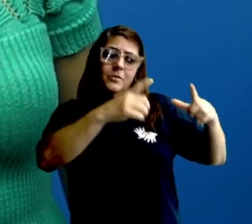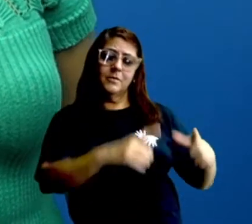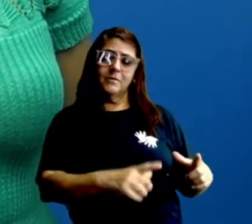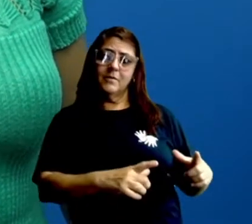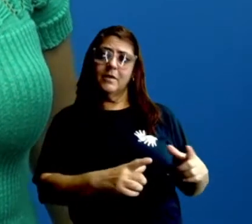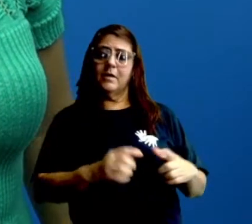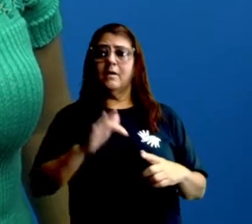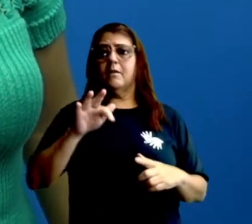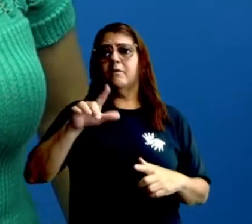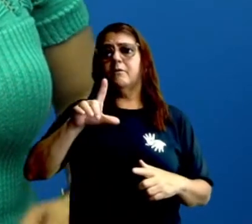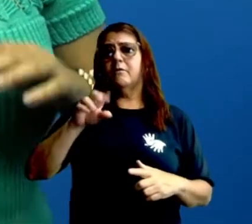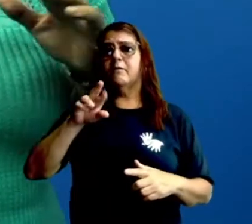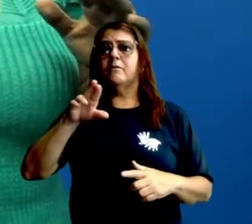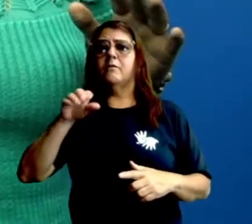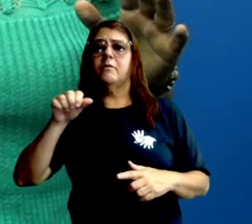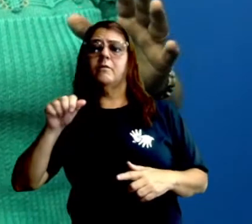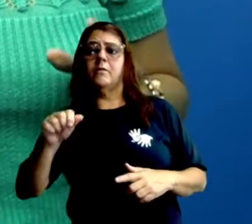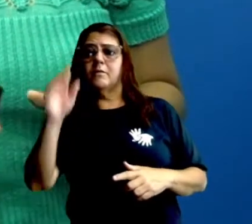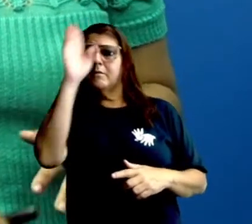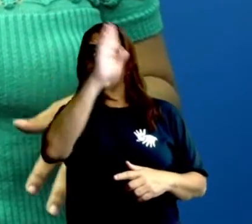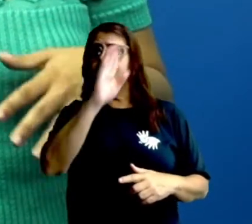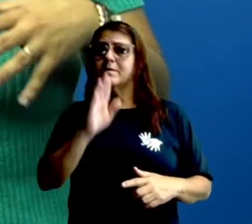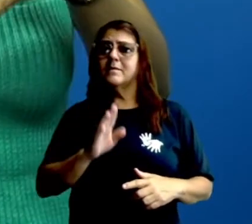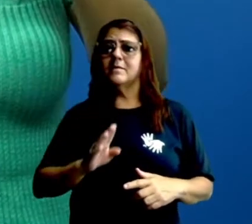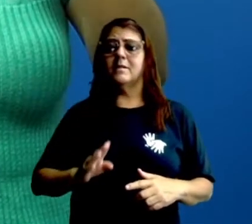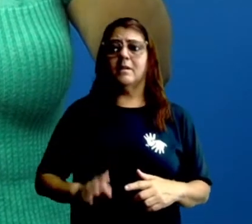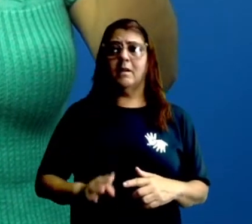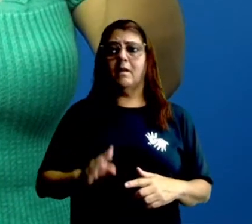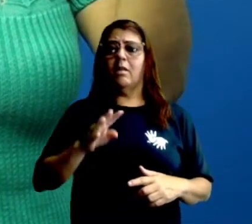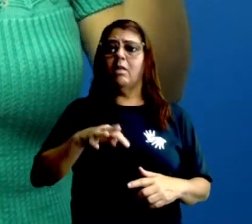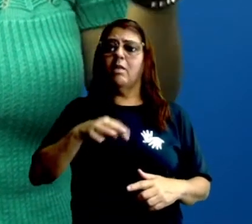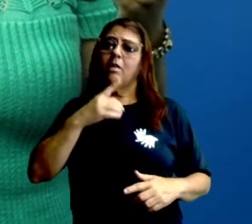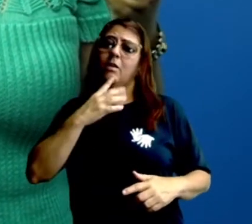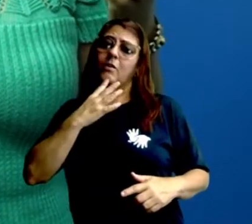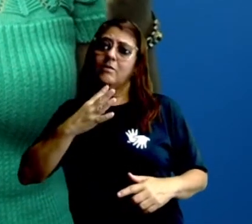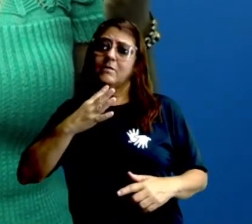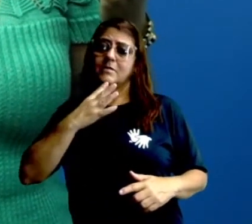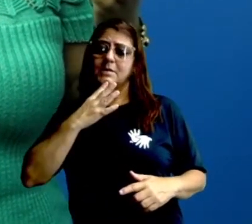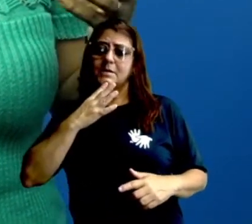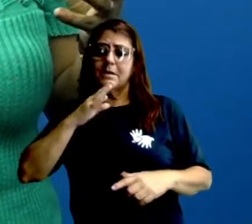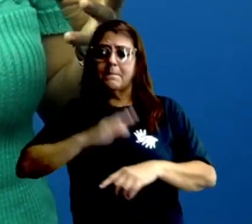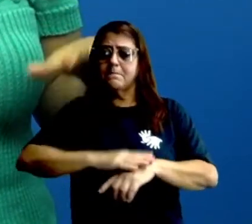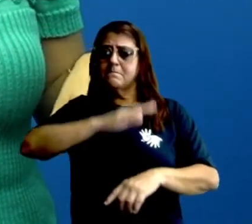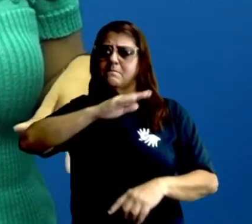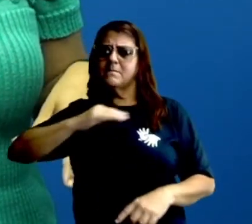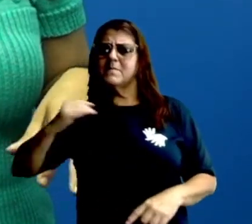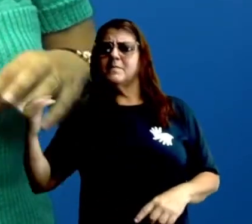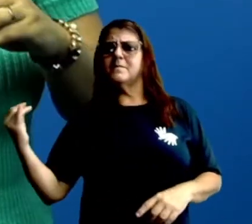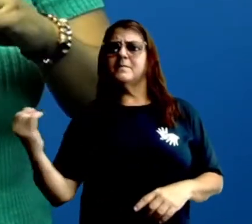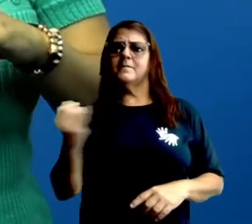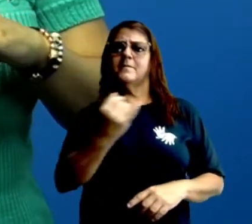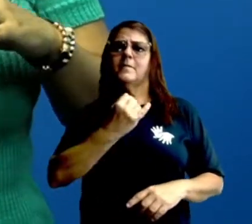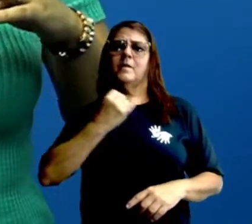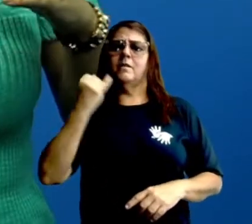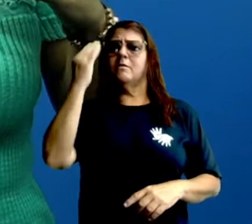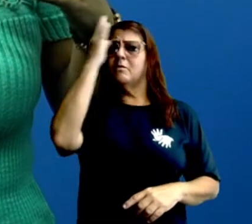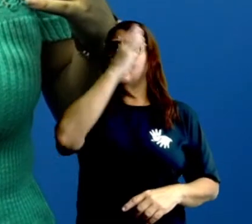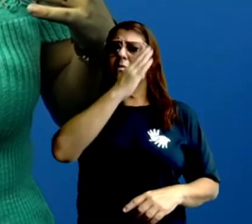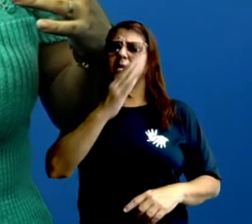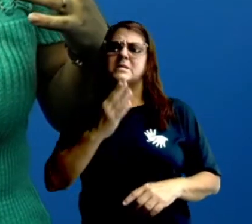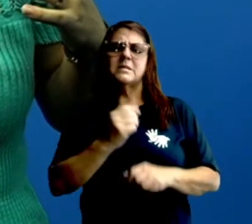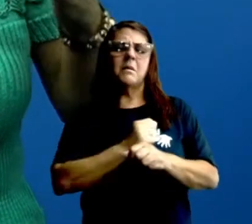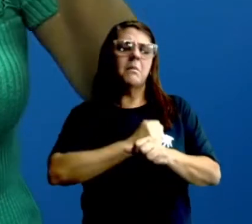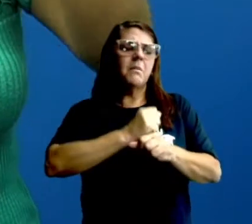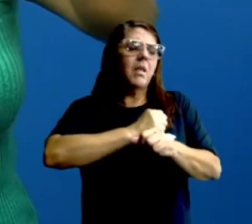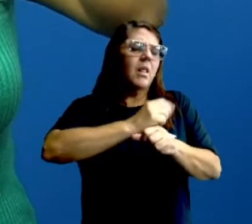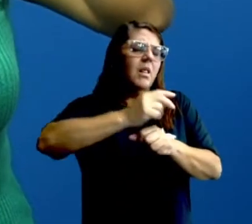a flora brasileira é reconhecida como uma das mais importantes né no Brasil há